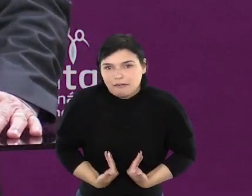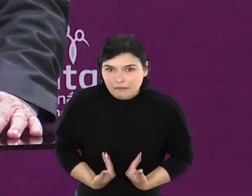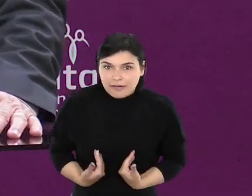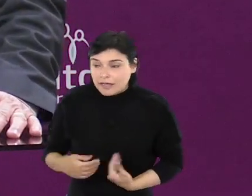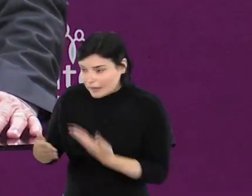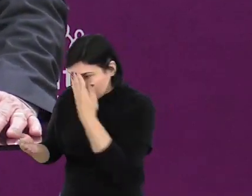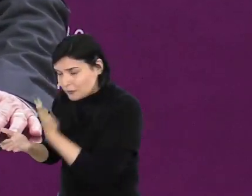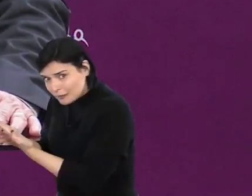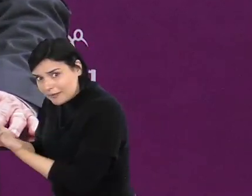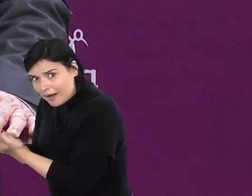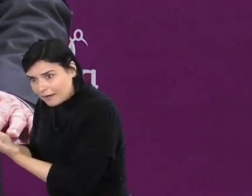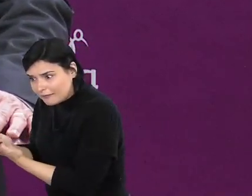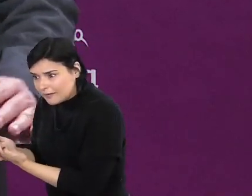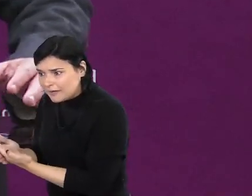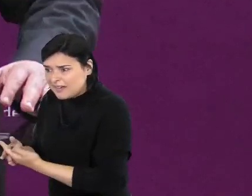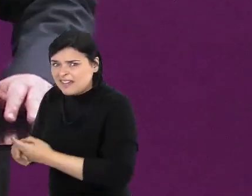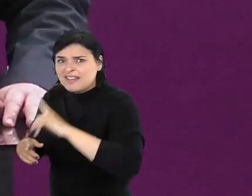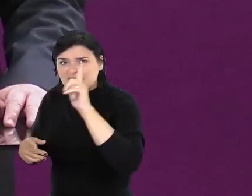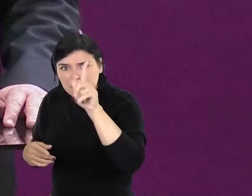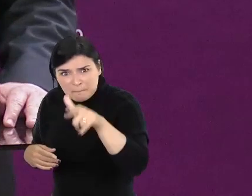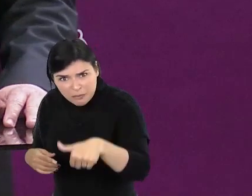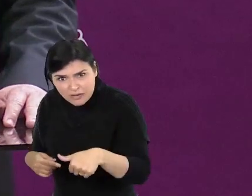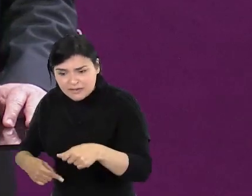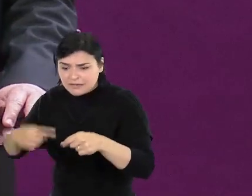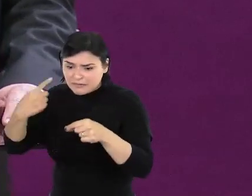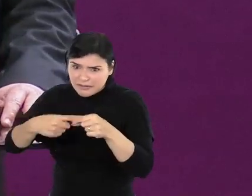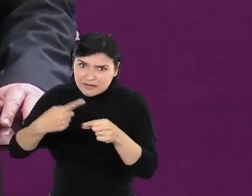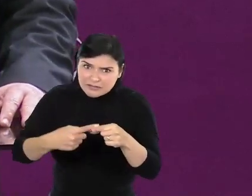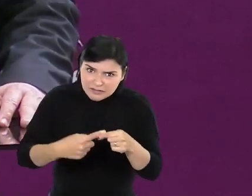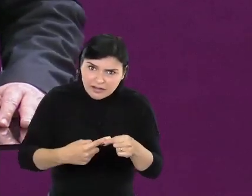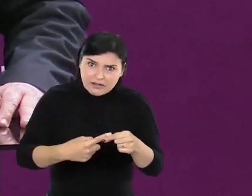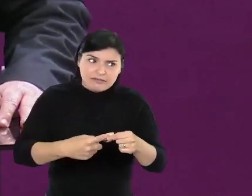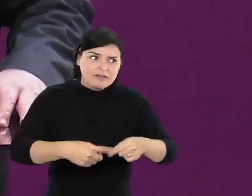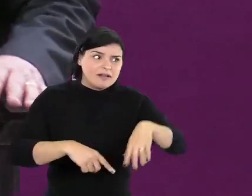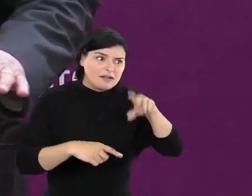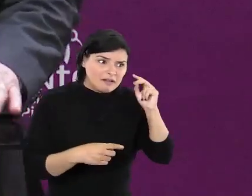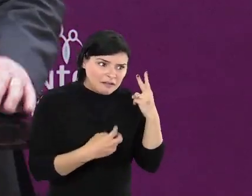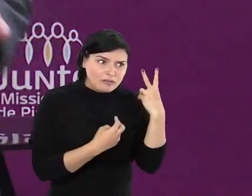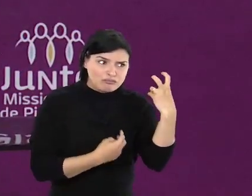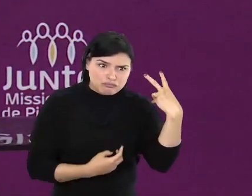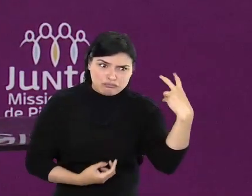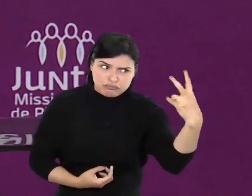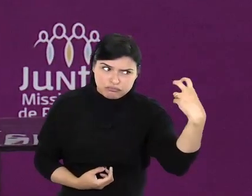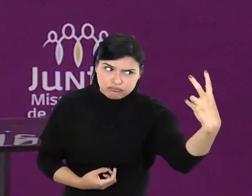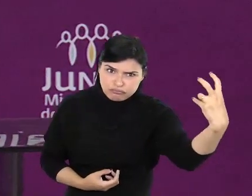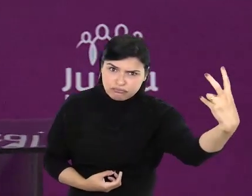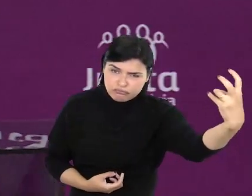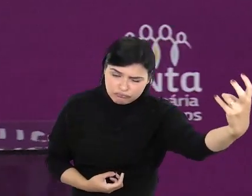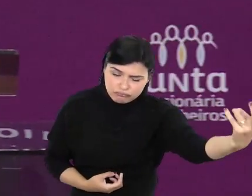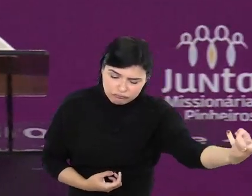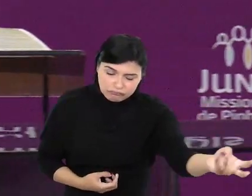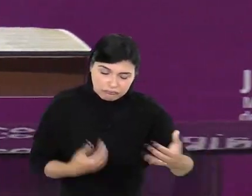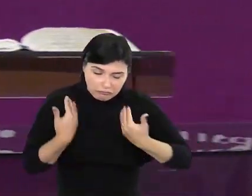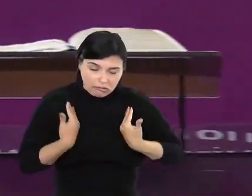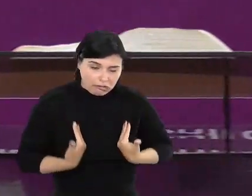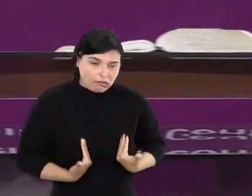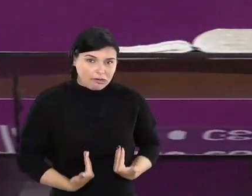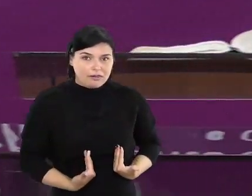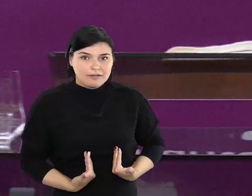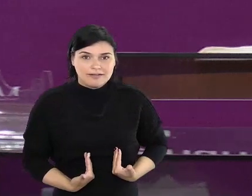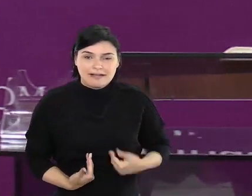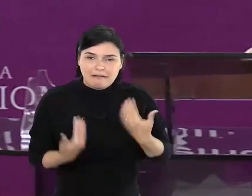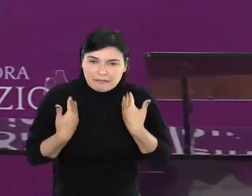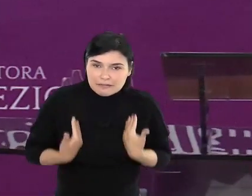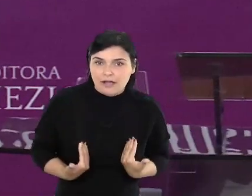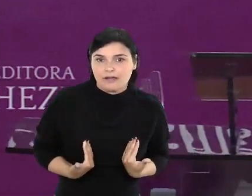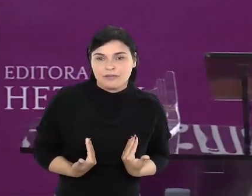e as loucuras que ela fez em morar comigo em Jequié e no dia que nós vamos fazer a mudança ela diz nós vamos